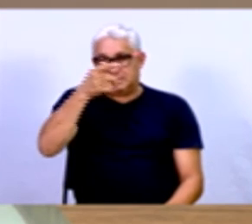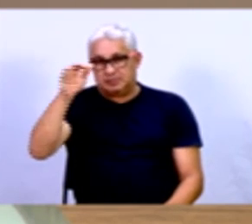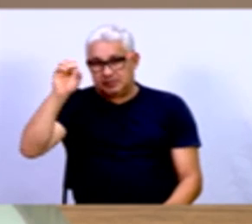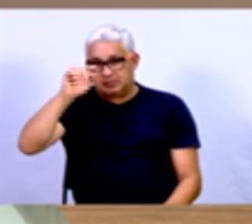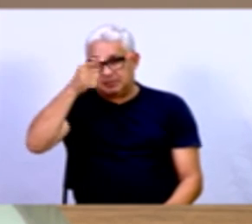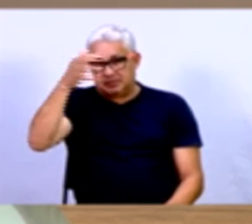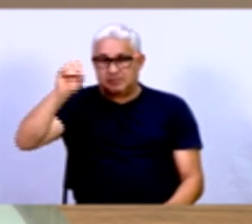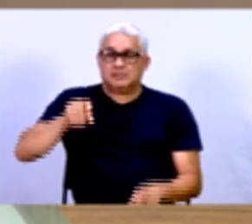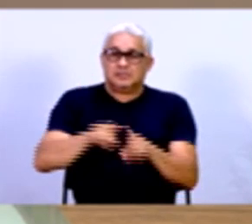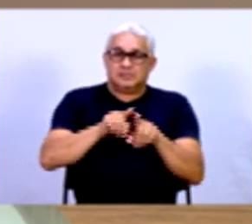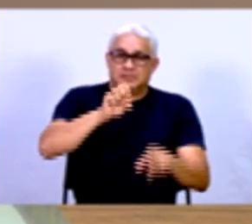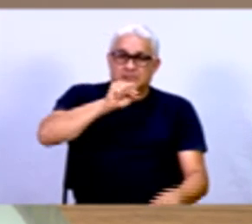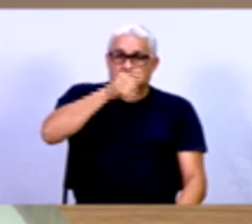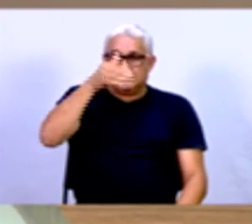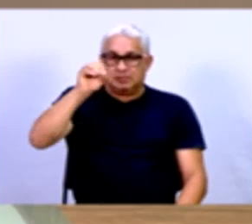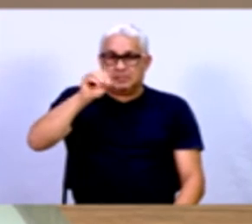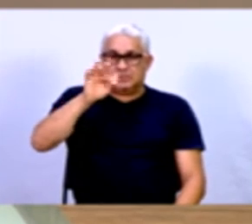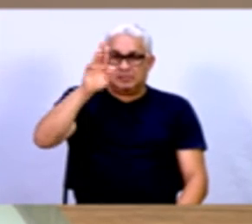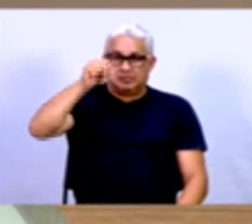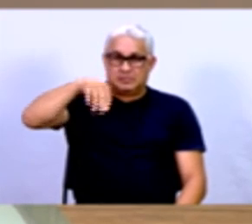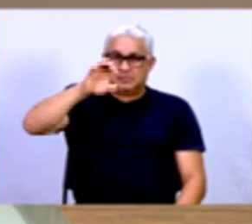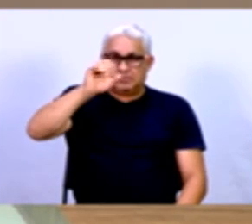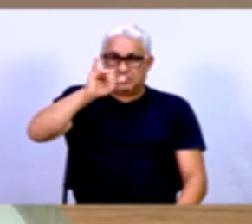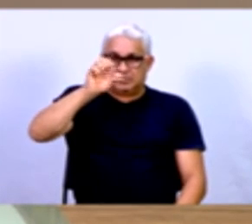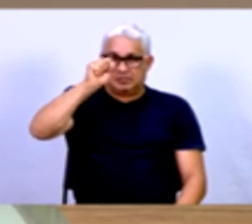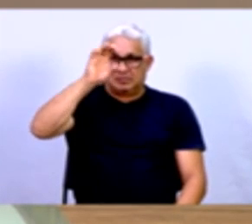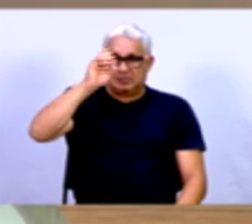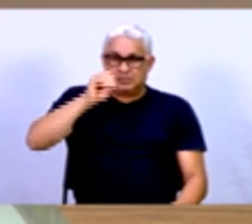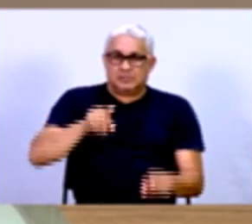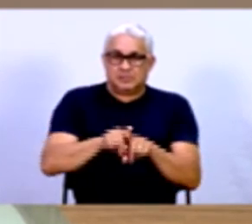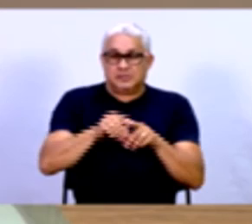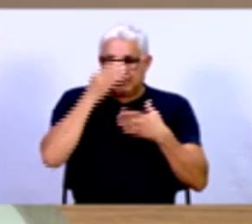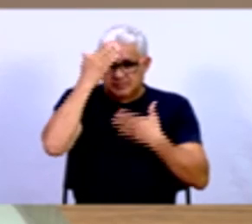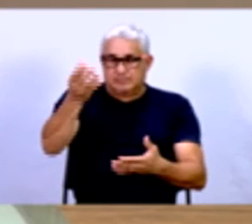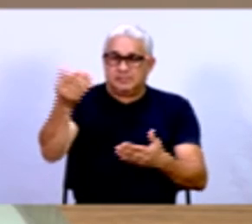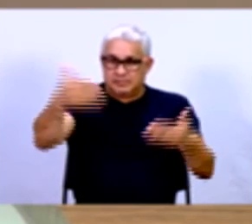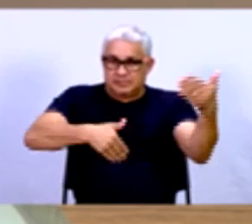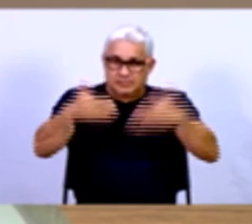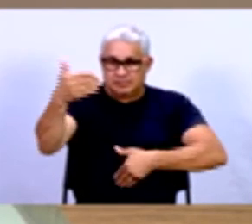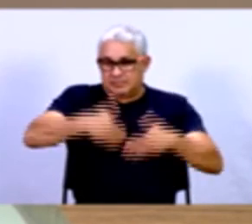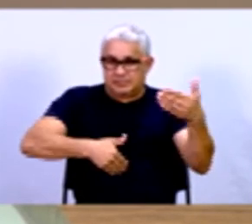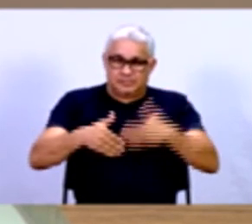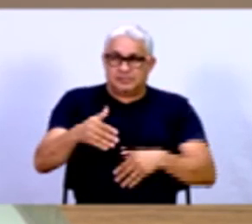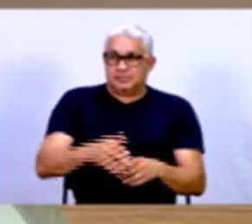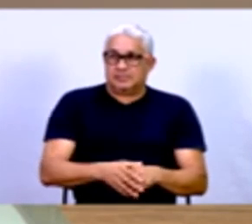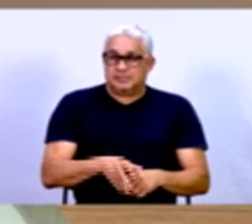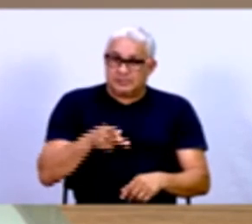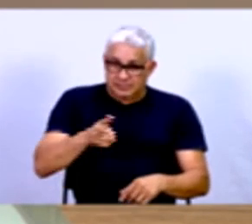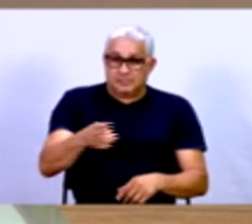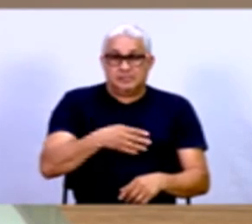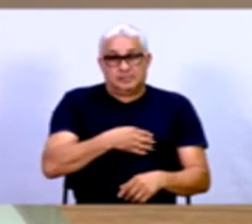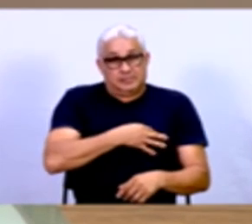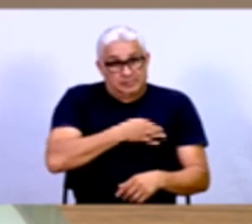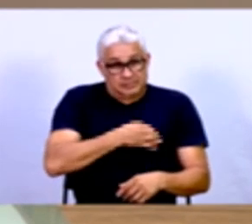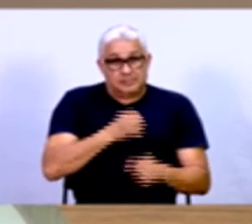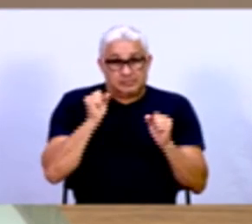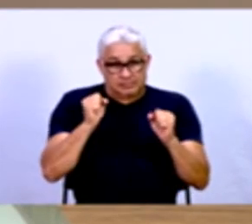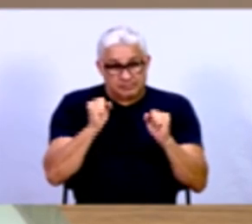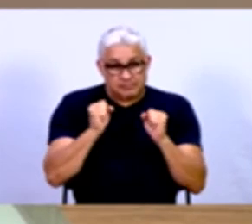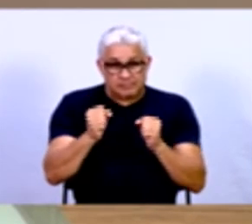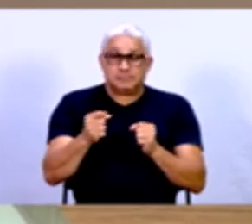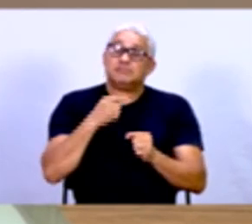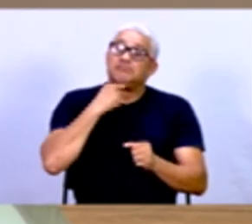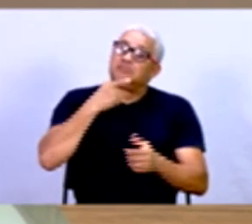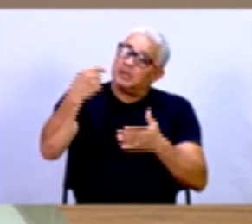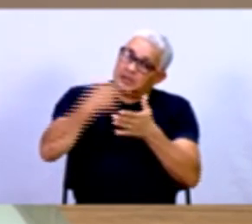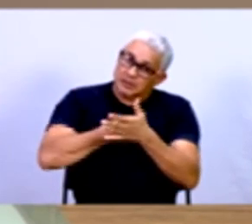Guaporé, todos vocês aí, forte abraço, tá? E obrigado pela participação aqui no chat. Nós estaremos sempre à disposição. Vocês podem continuar enviando dúvidas.